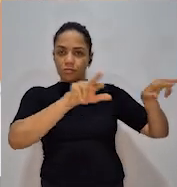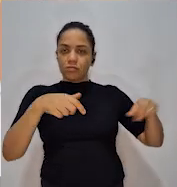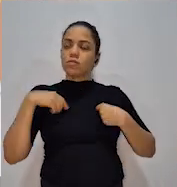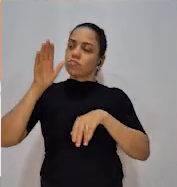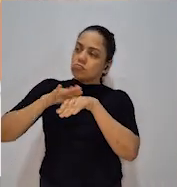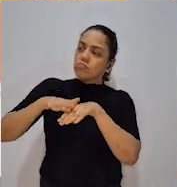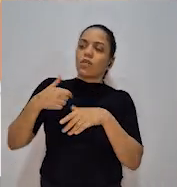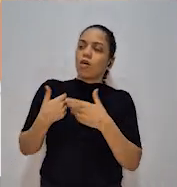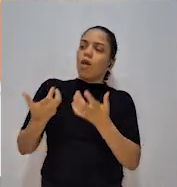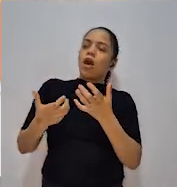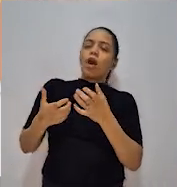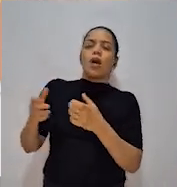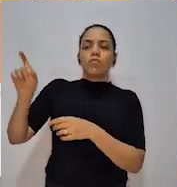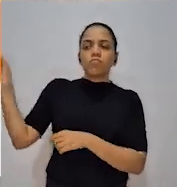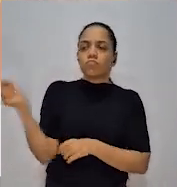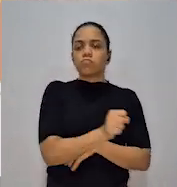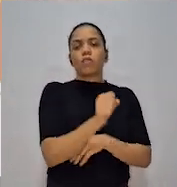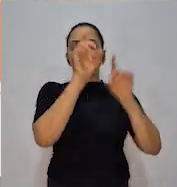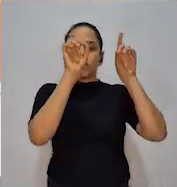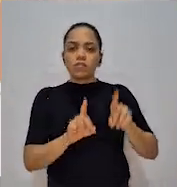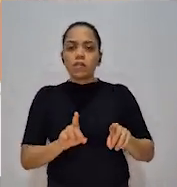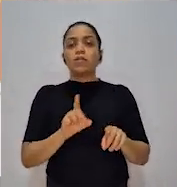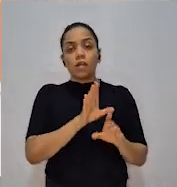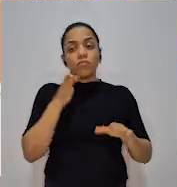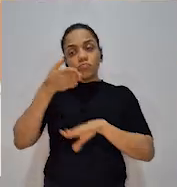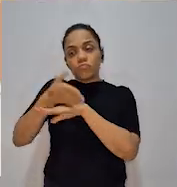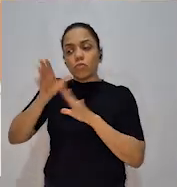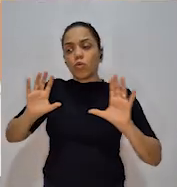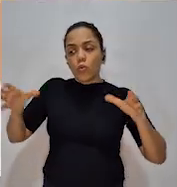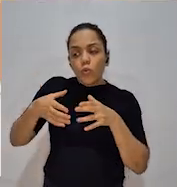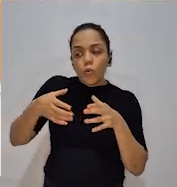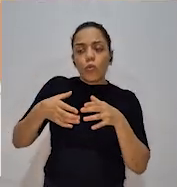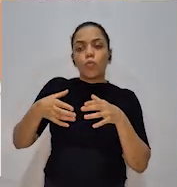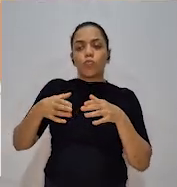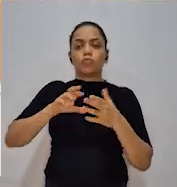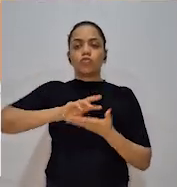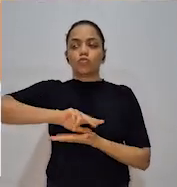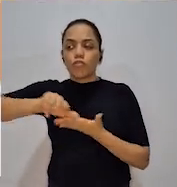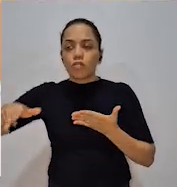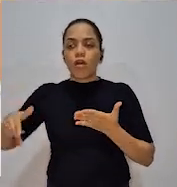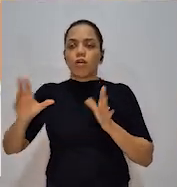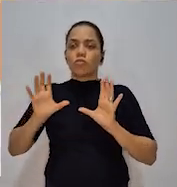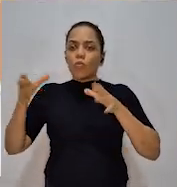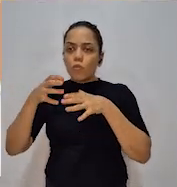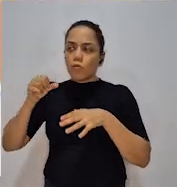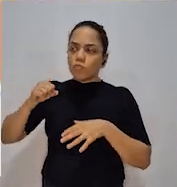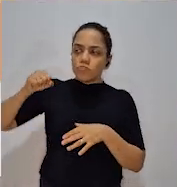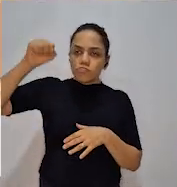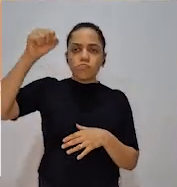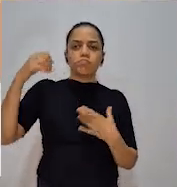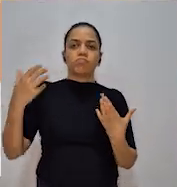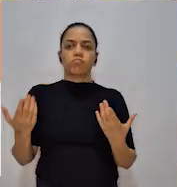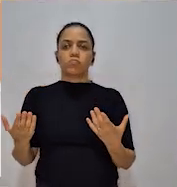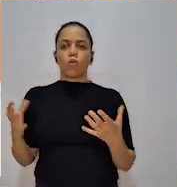todas as pessoas que participam, por exemplo, dos grupos de afinidade, dos comitês de diversidade, e essas pessoas, de uma